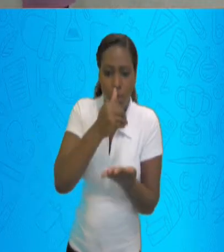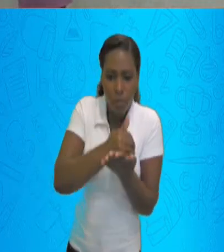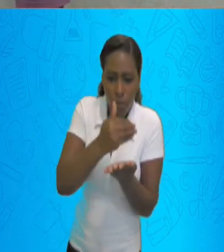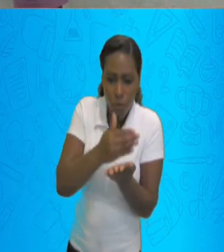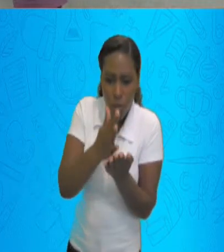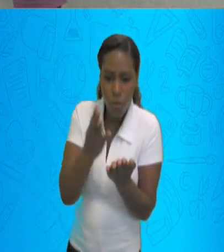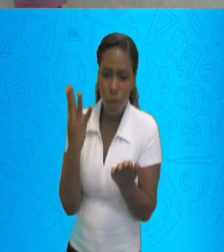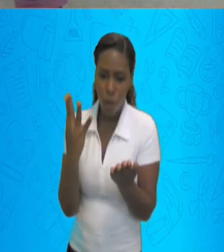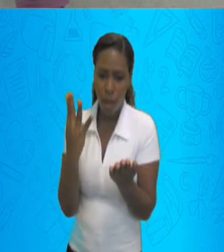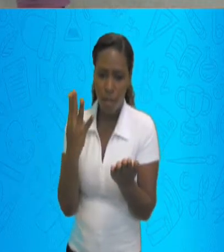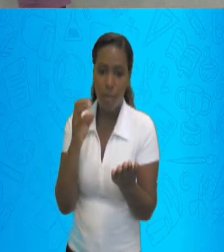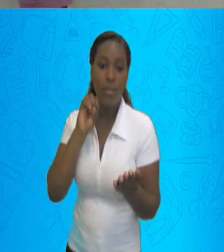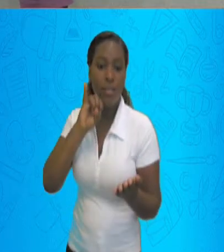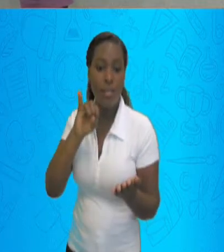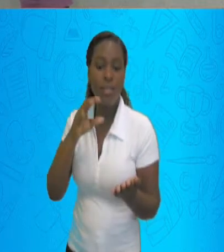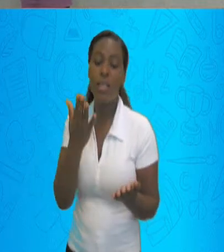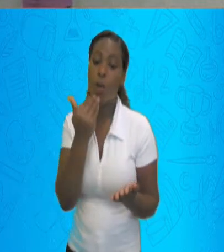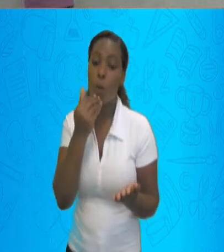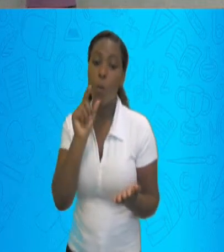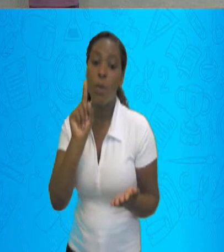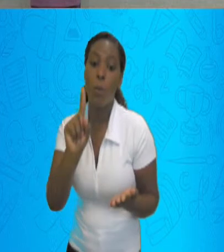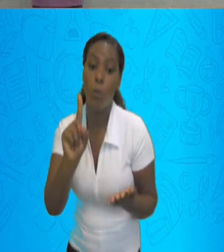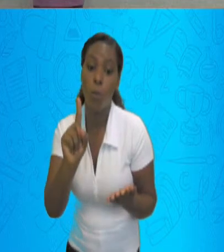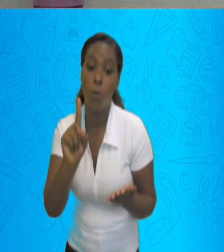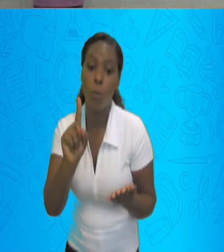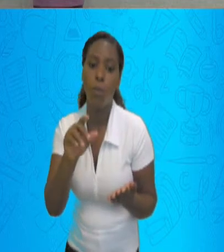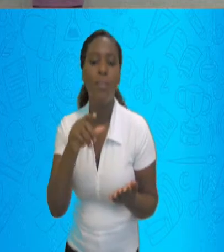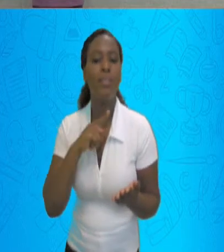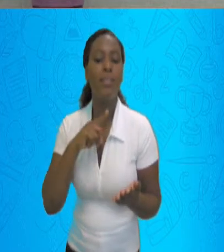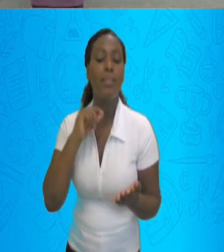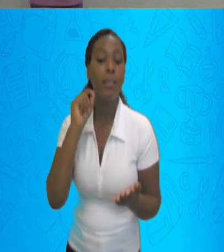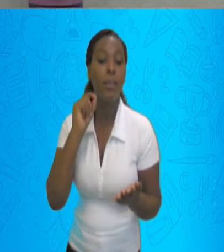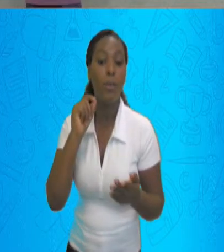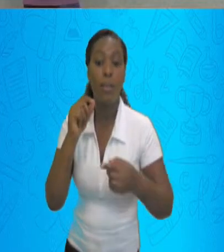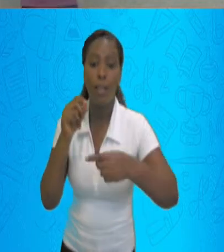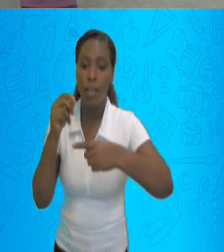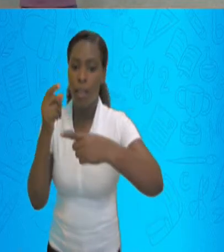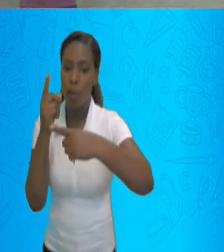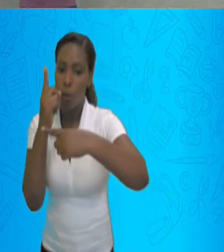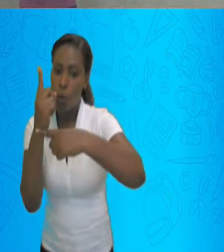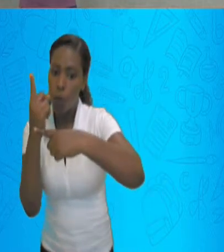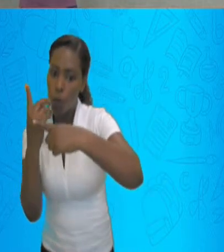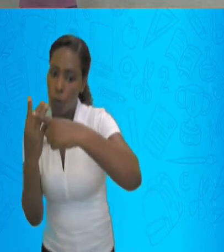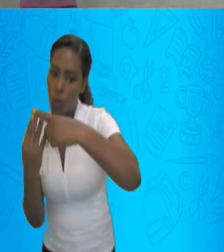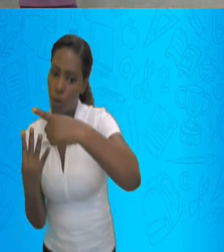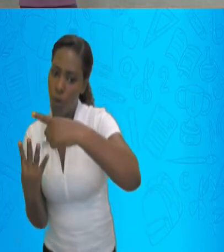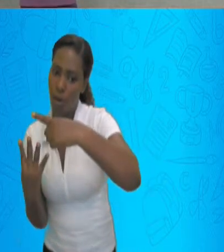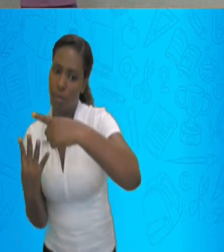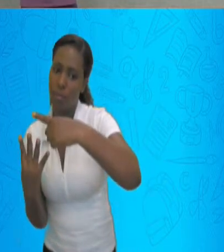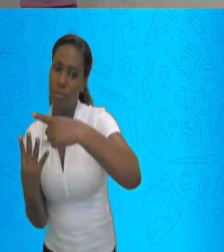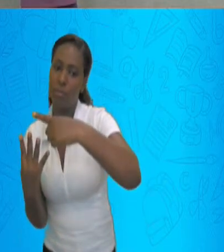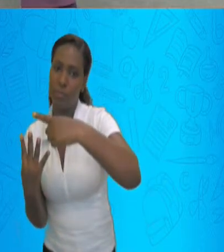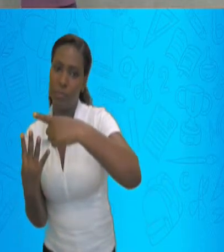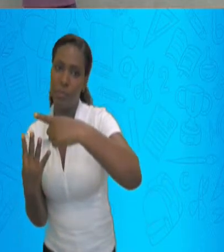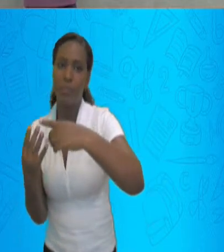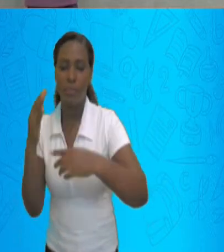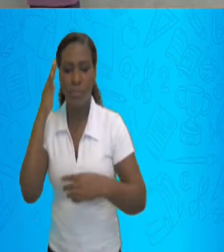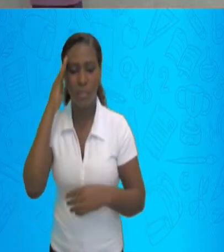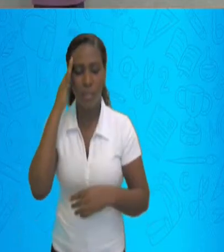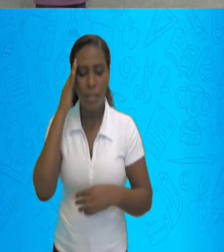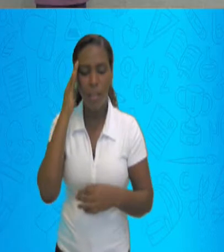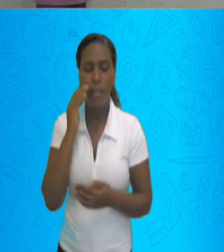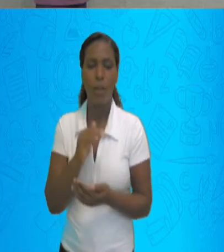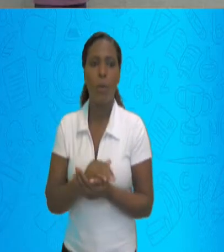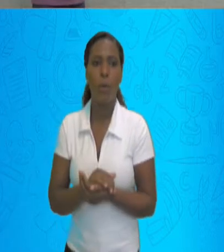Lembra, o denominador é a quantidade de vezes que nós dividimos a maçã, fracionamos. E